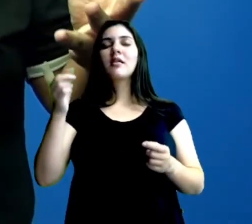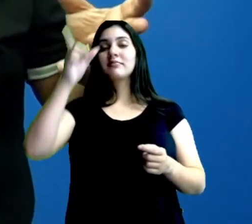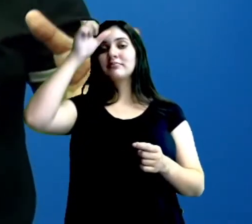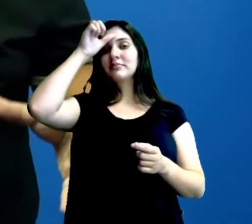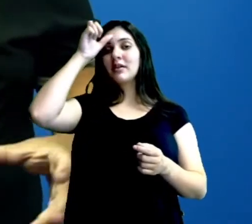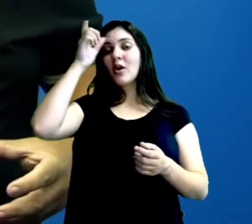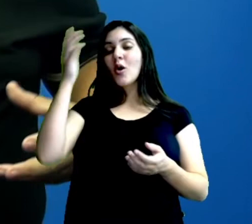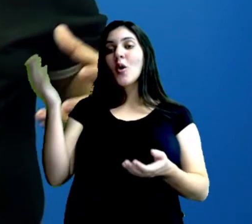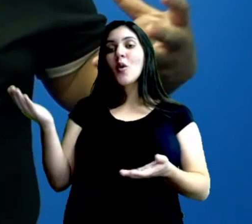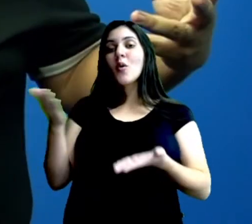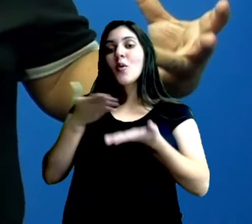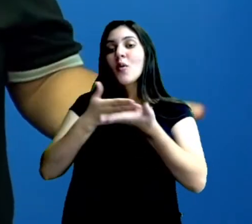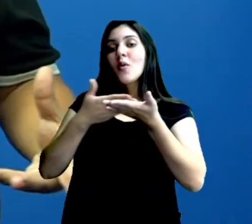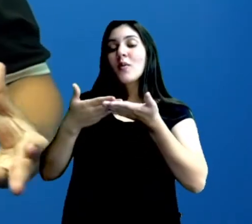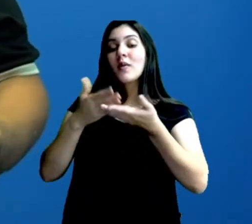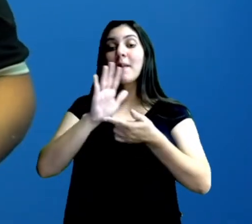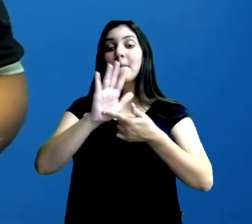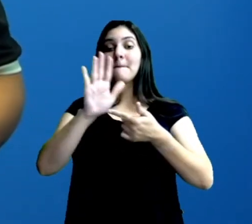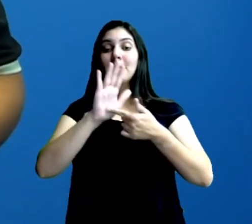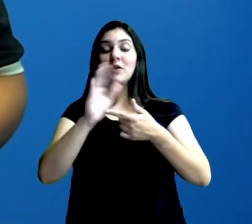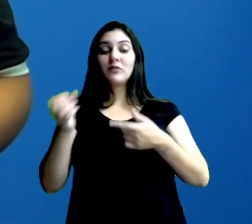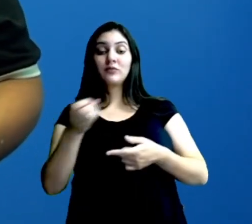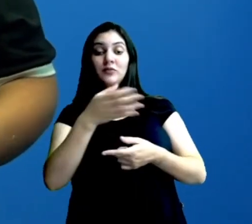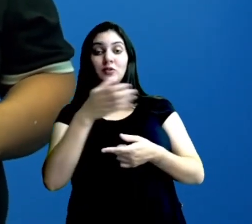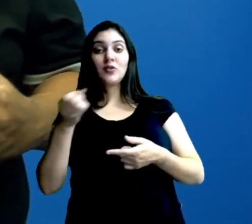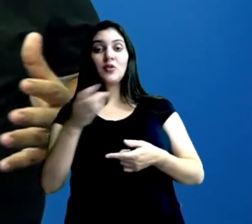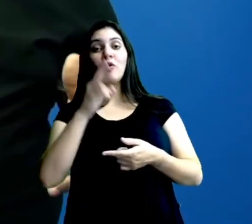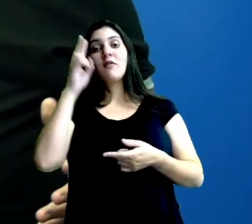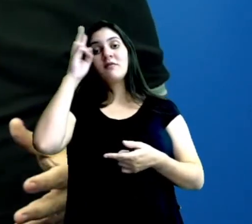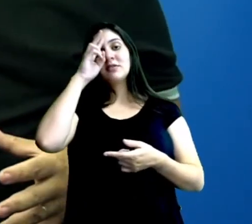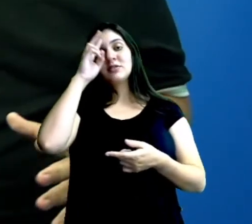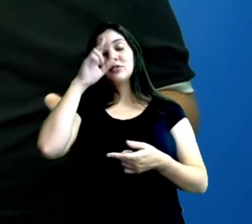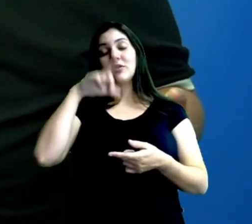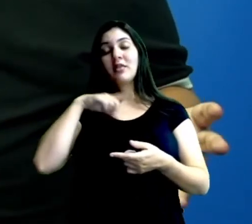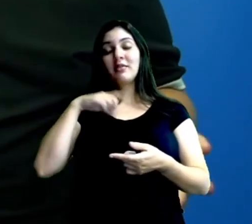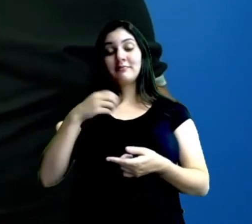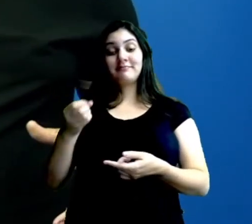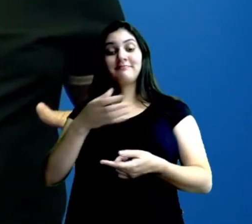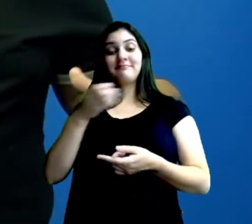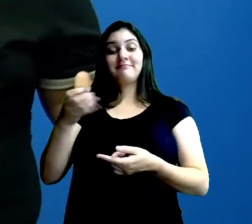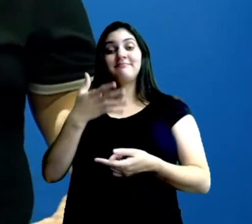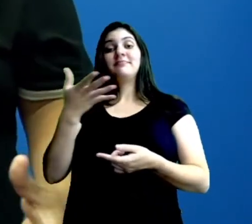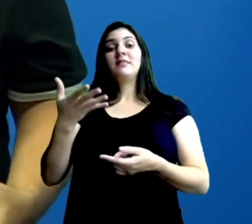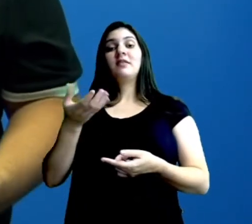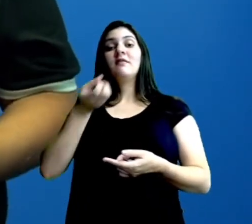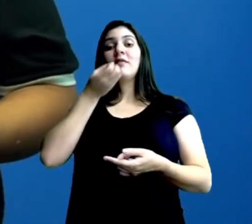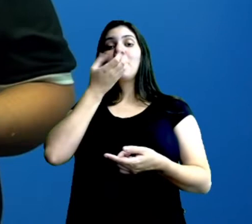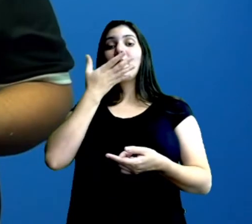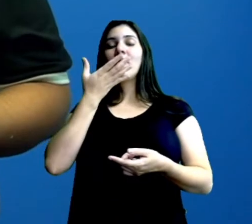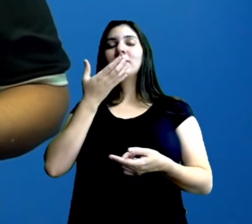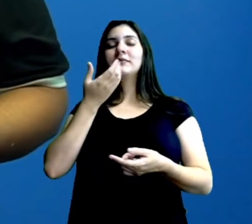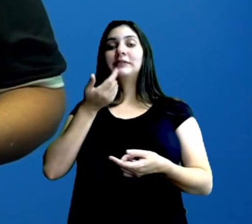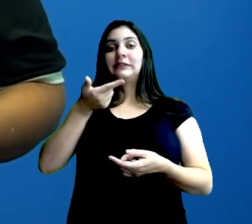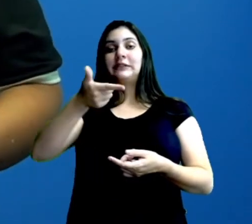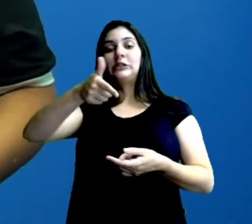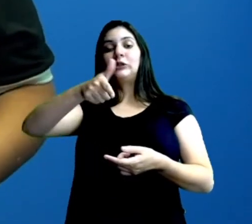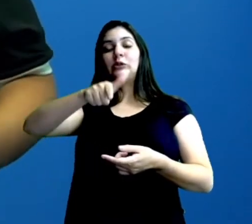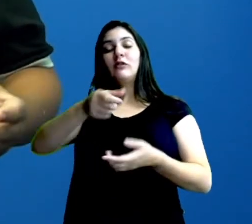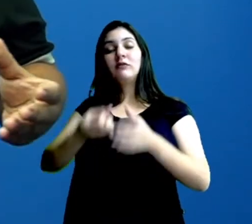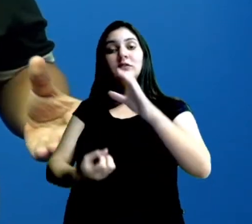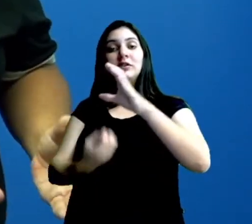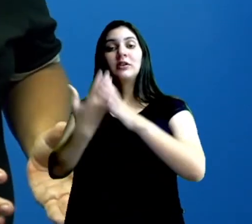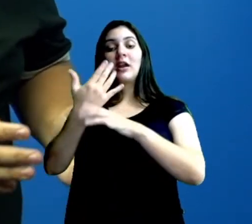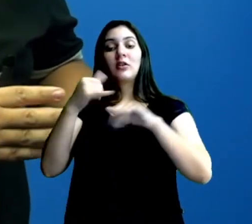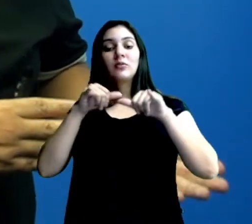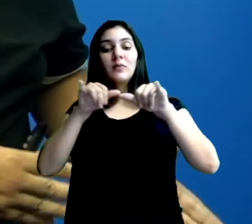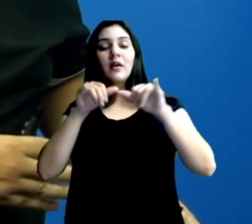novas histórias e inovar nesse quesito. Então, começou aí um novo mercado a surgir, o